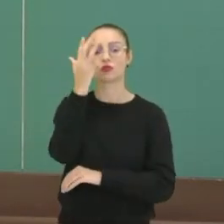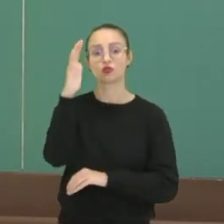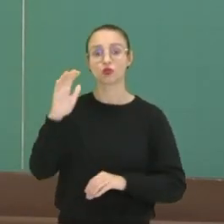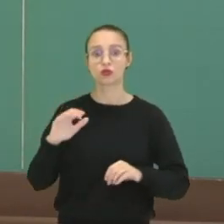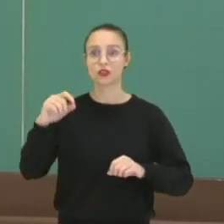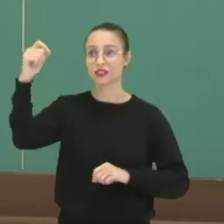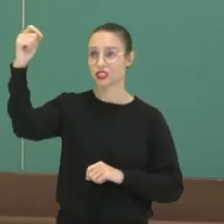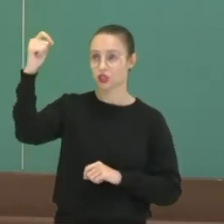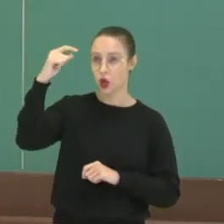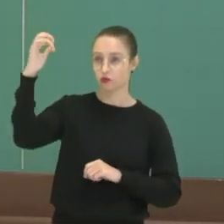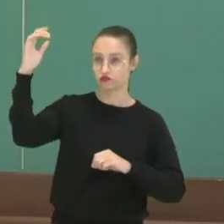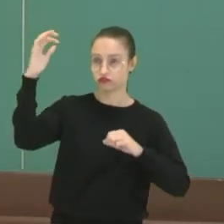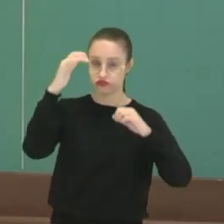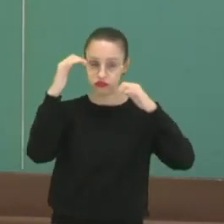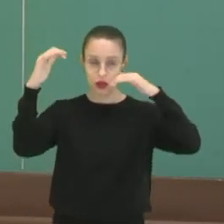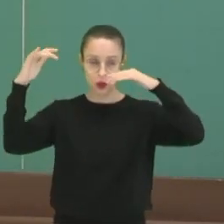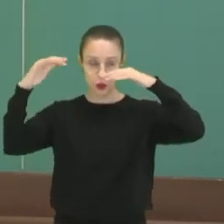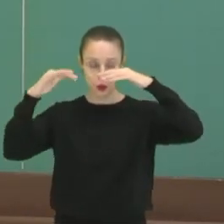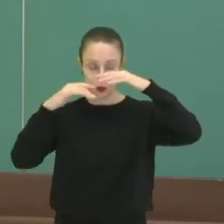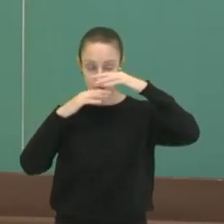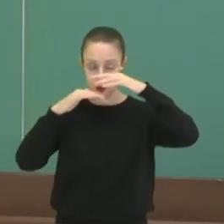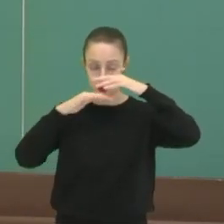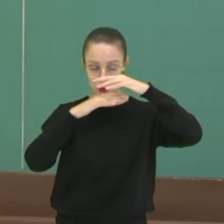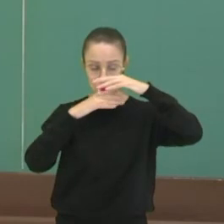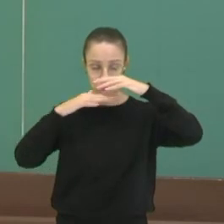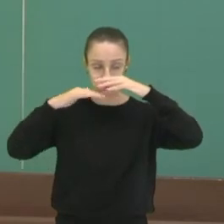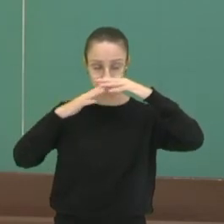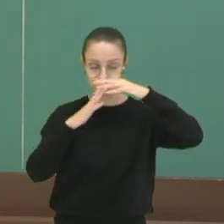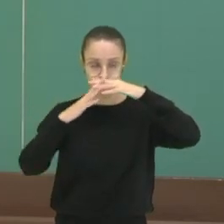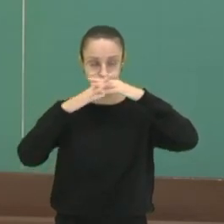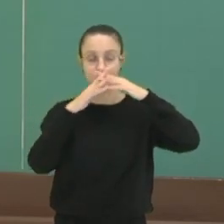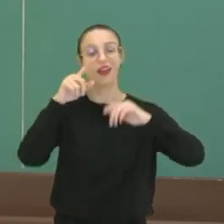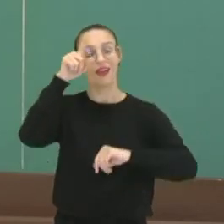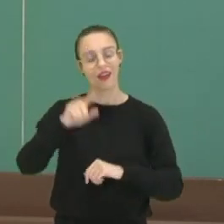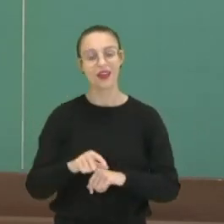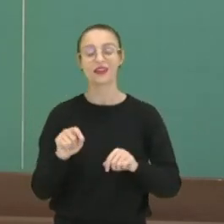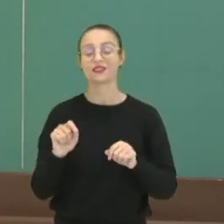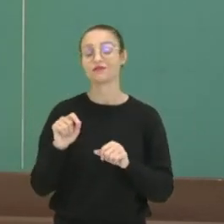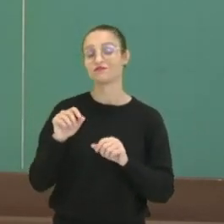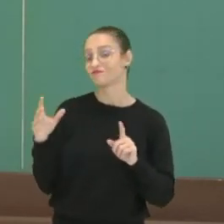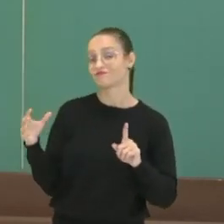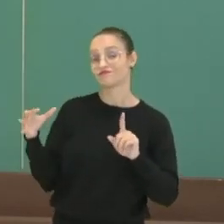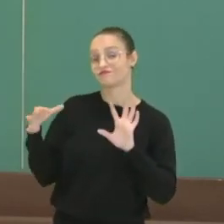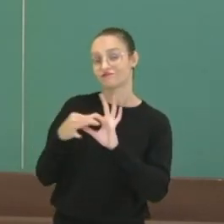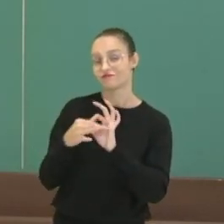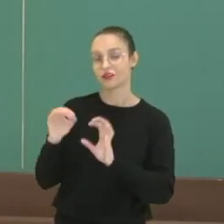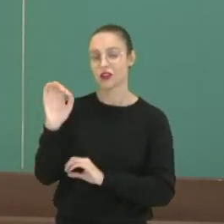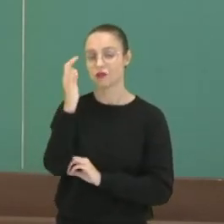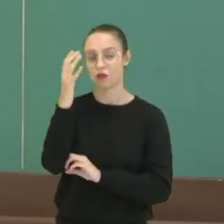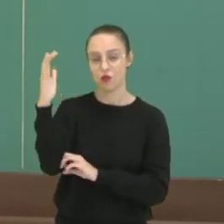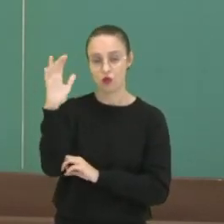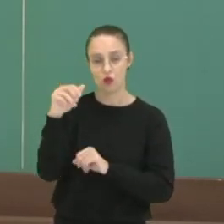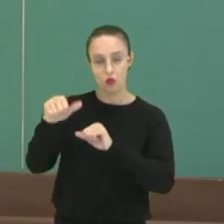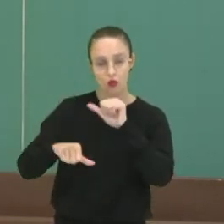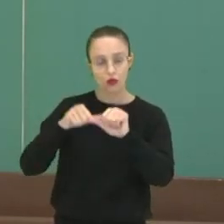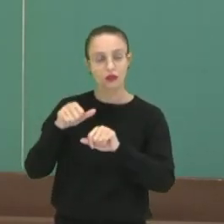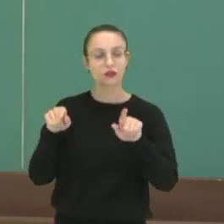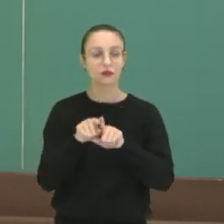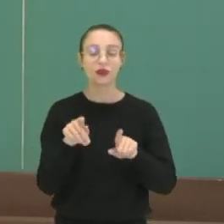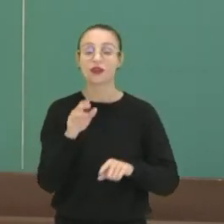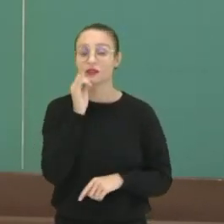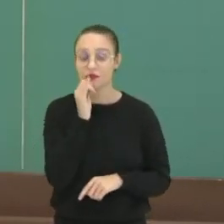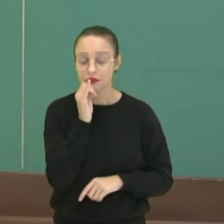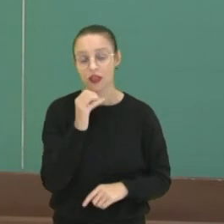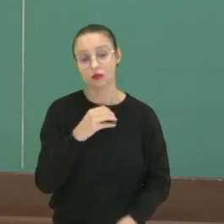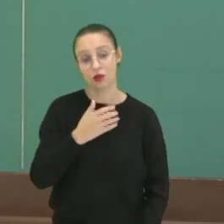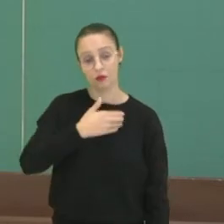está relacionado com mudanças no clima, nas condições atmosféricas, né? Como citamos ali o exemplo das maçãs em Santa